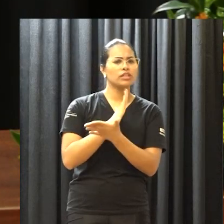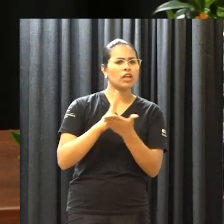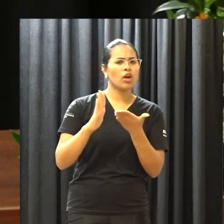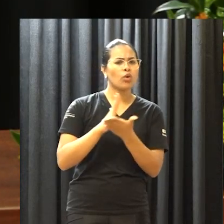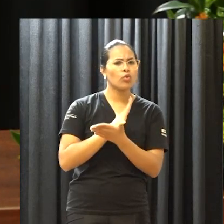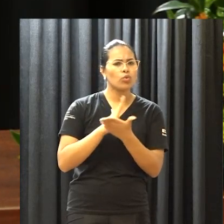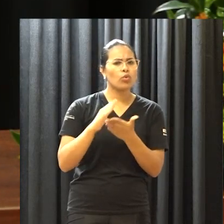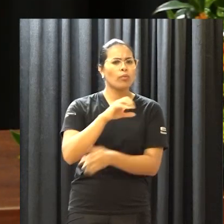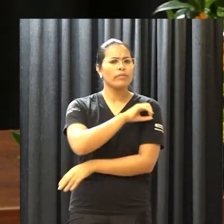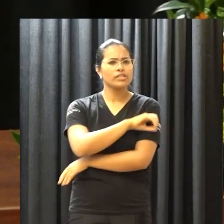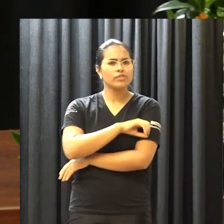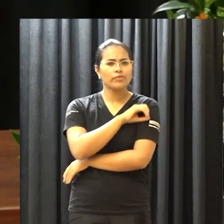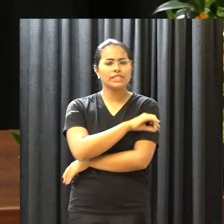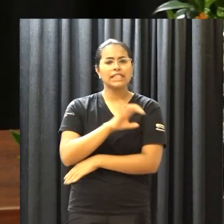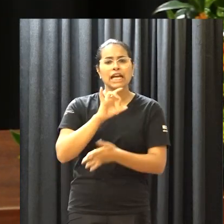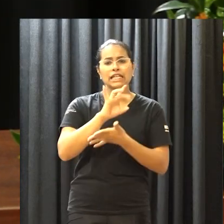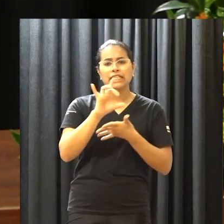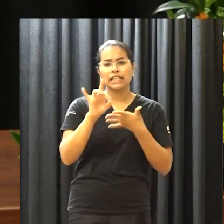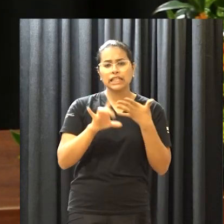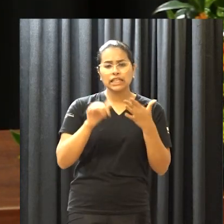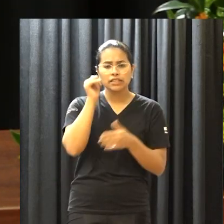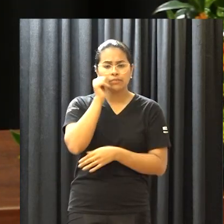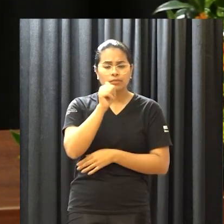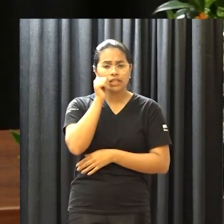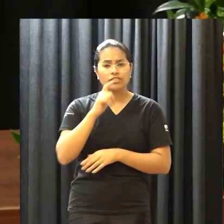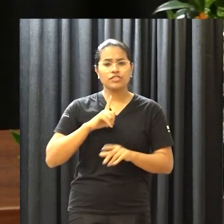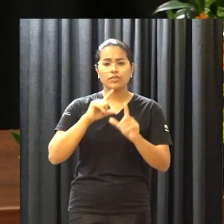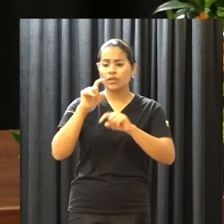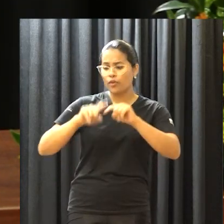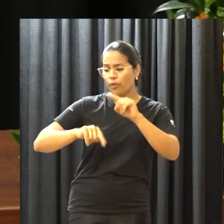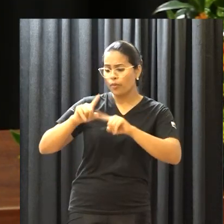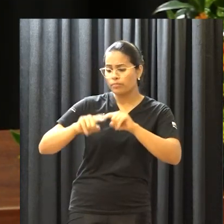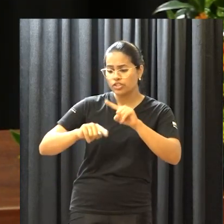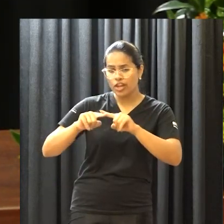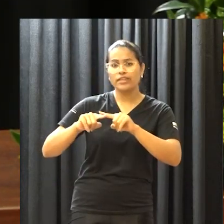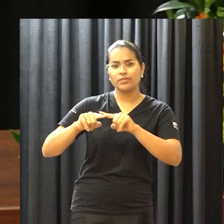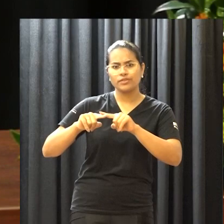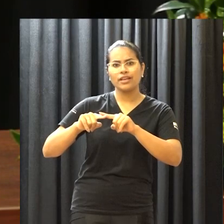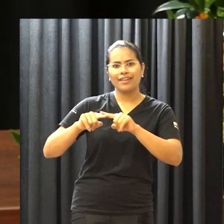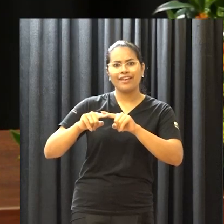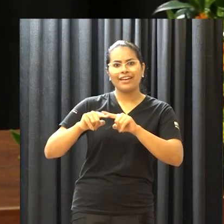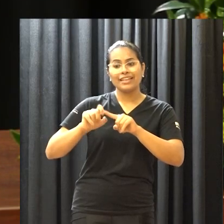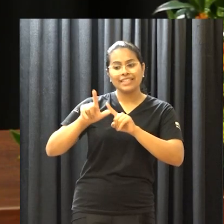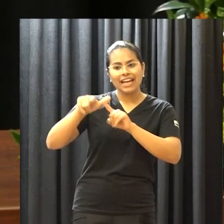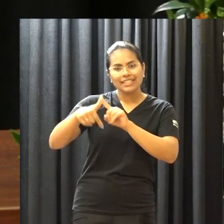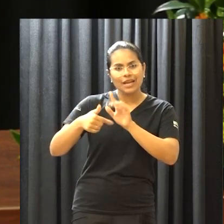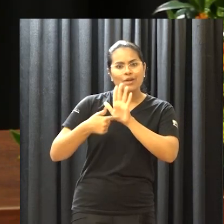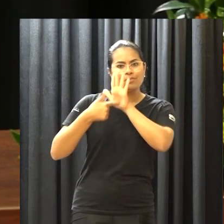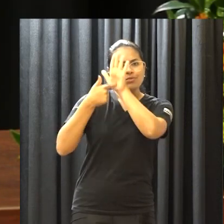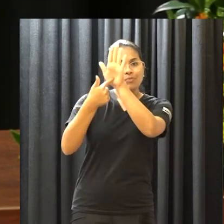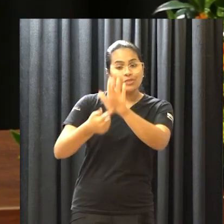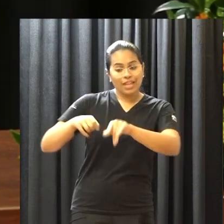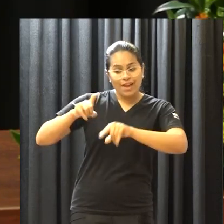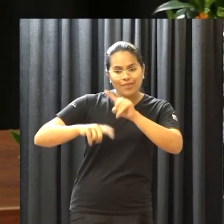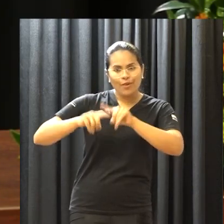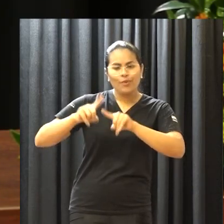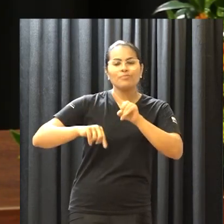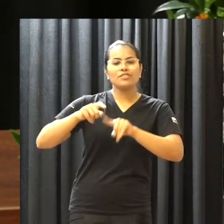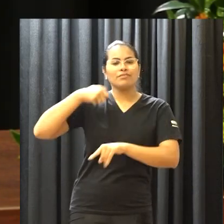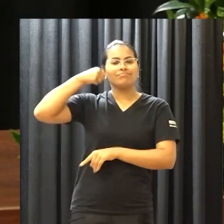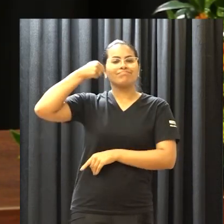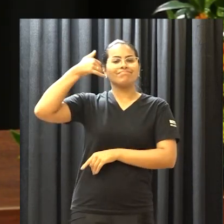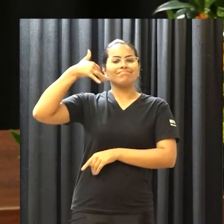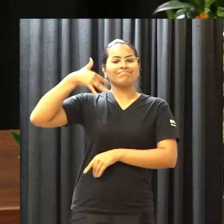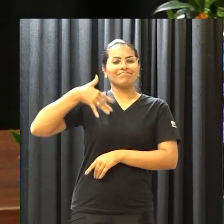uma das mulheres traziam objetos e, a partir desses objetos, elas faziam o retrato delas próprias. Isso também vai estar aí,